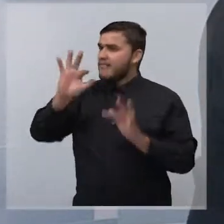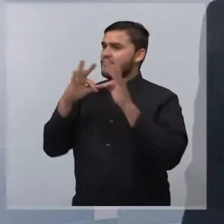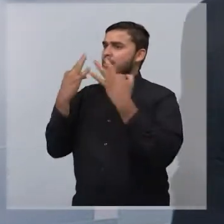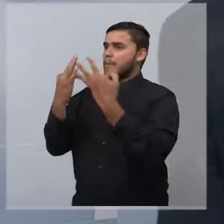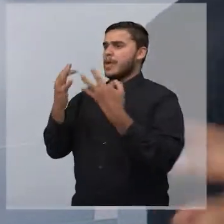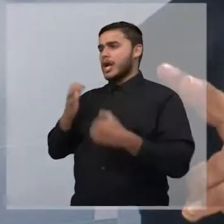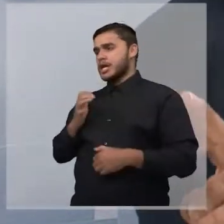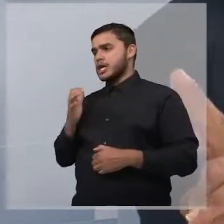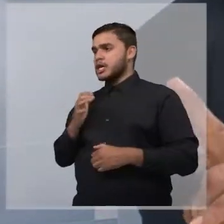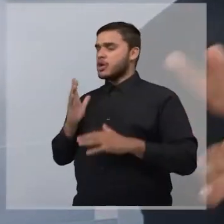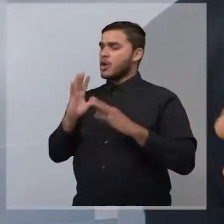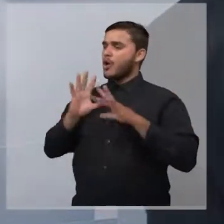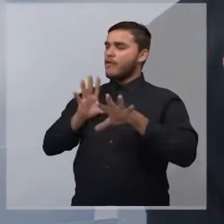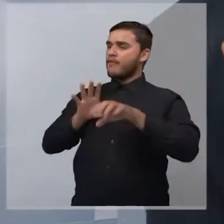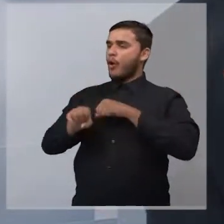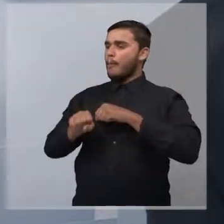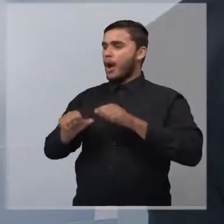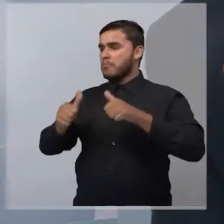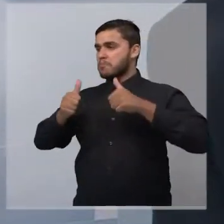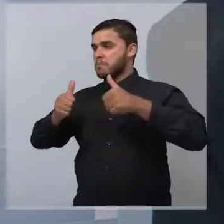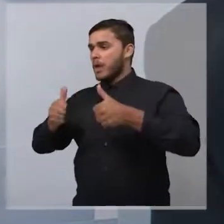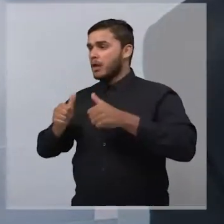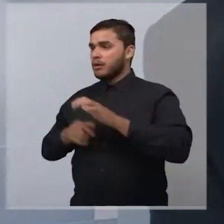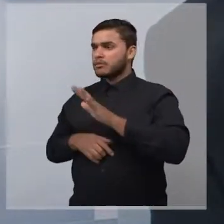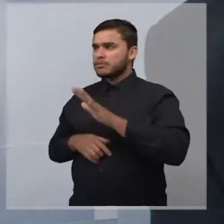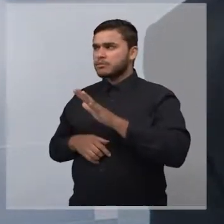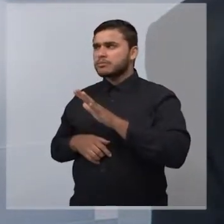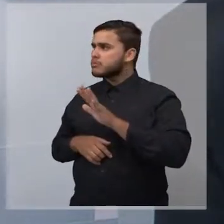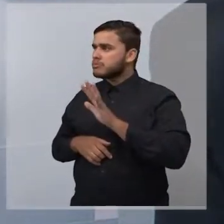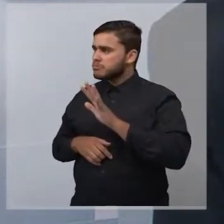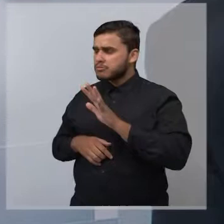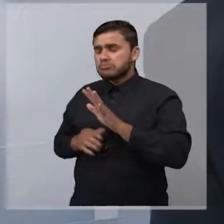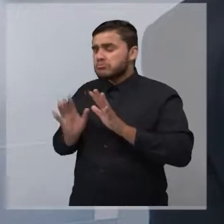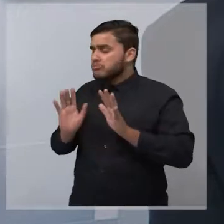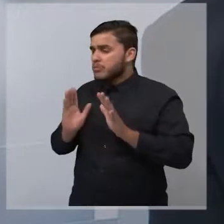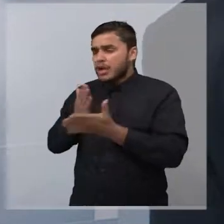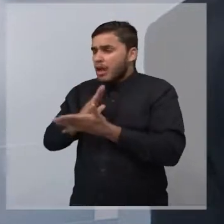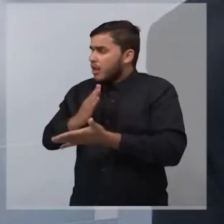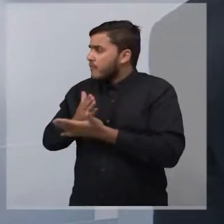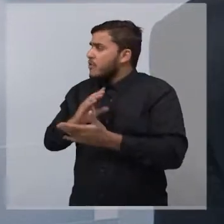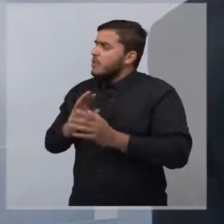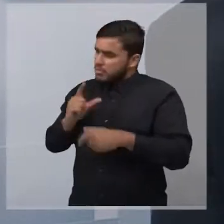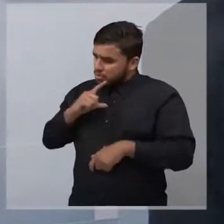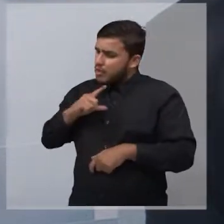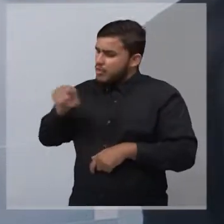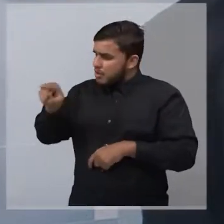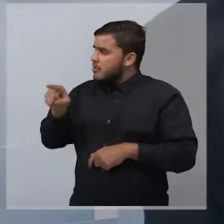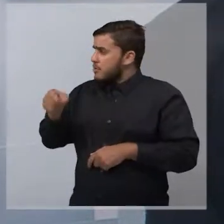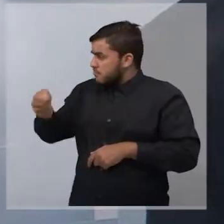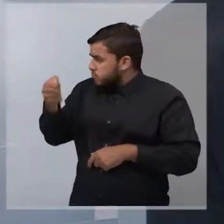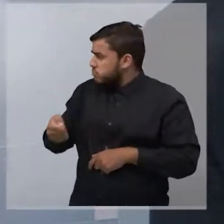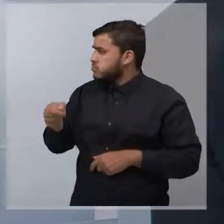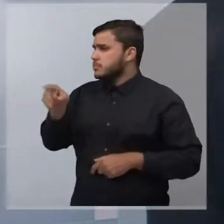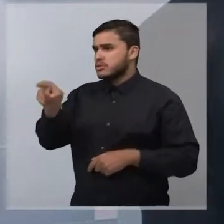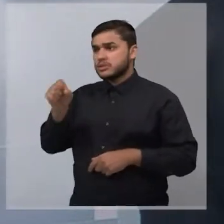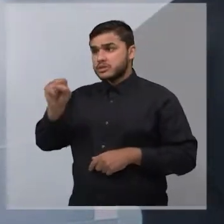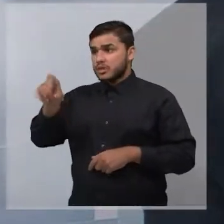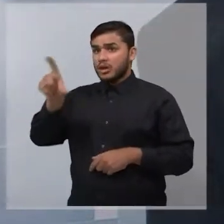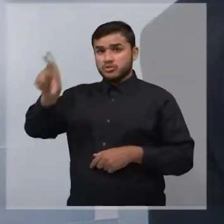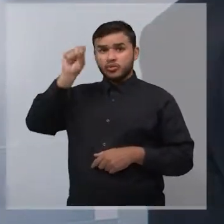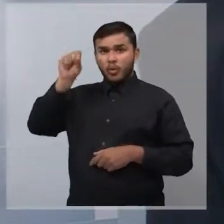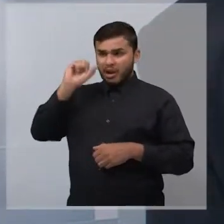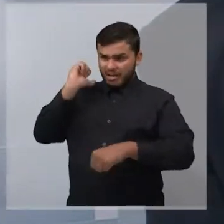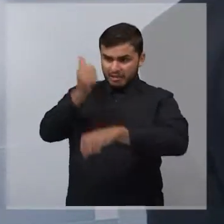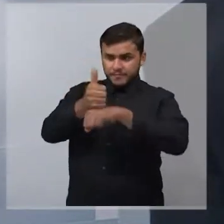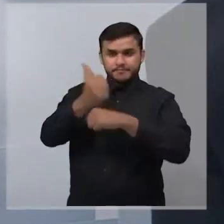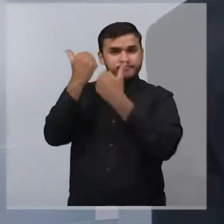não tenho dúvida que esse projeto cumpre dois importantes papéis. Eu e o vereador Ézio acertamos quando a gente traz